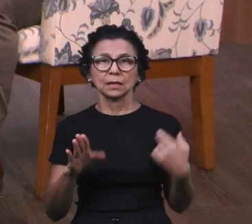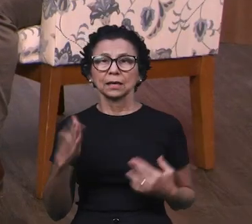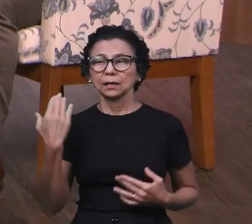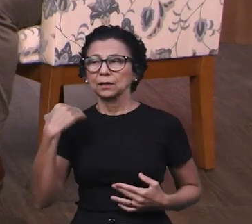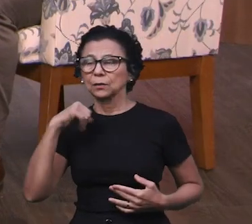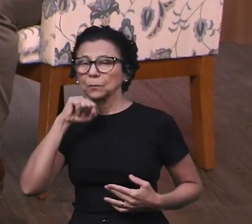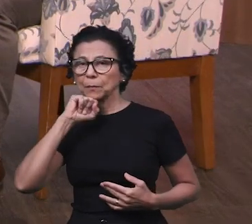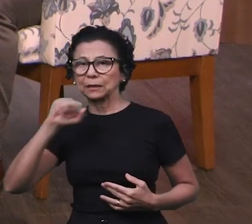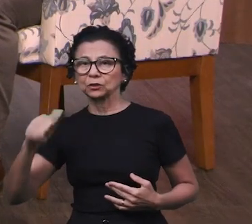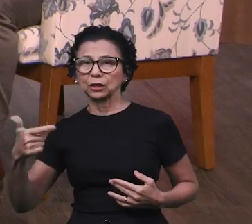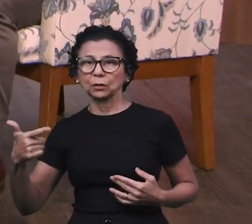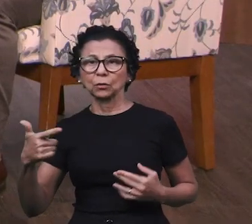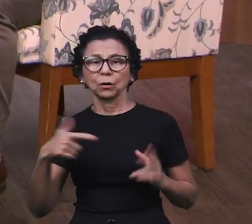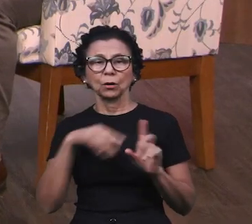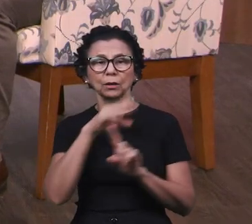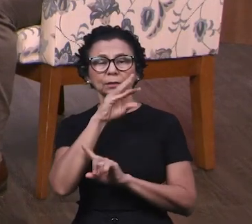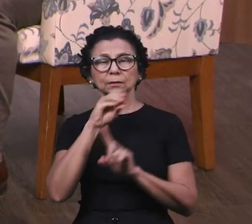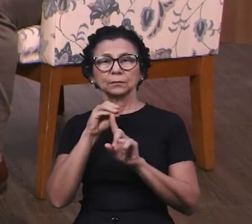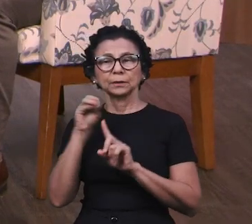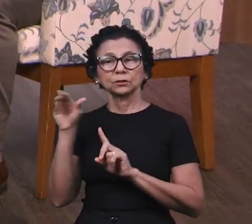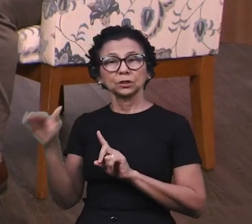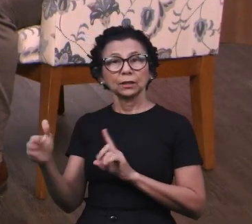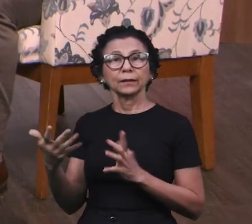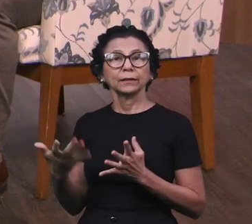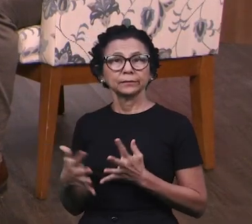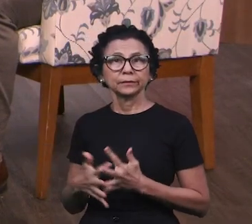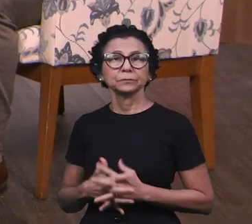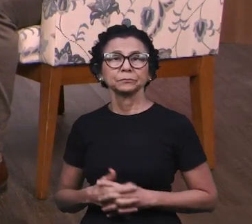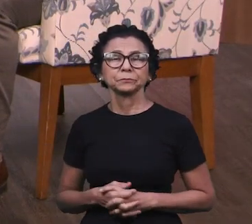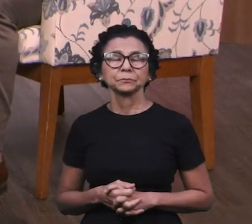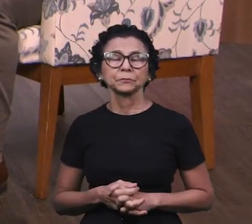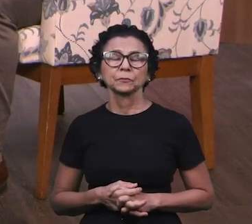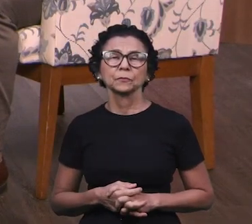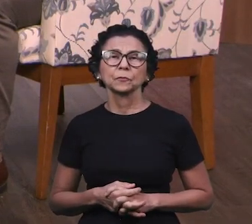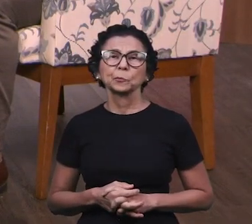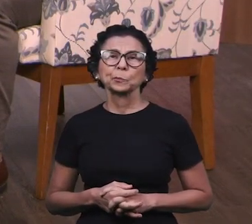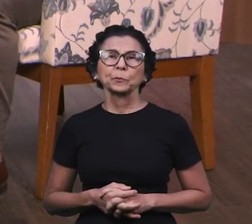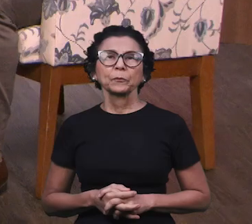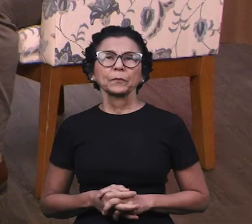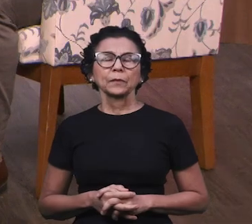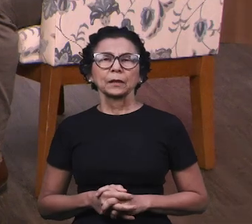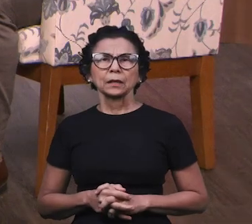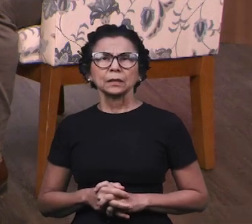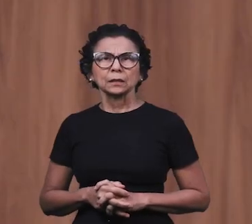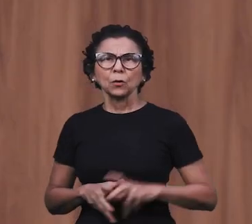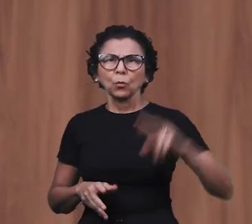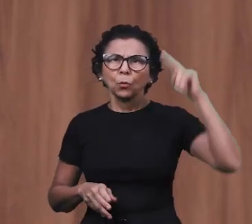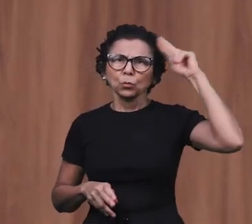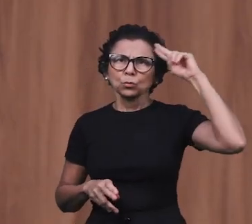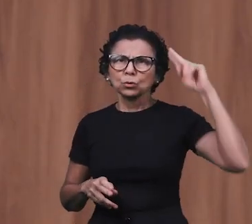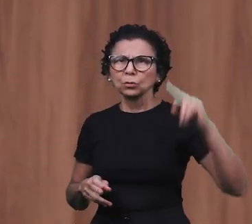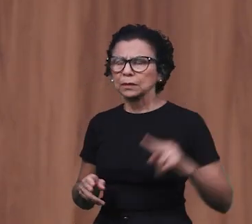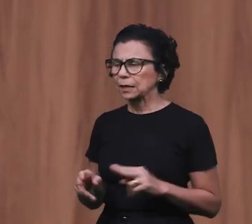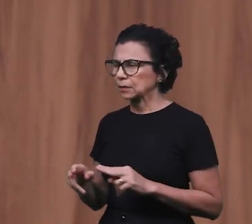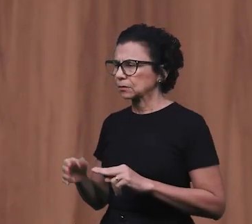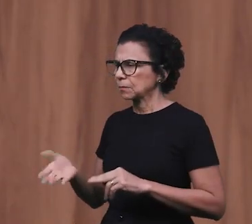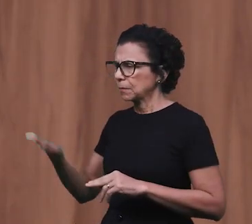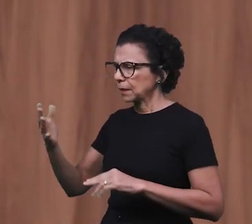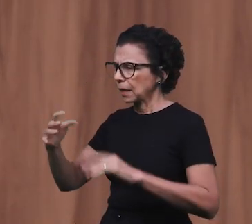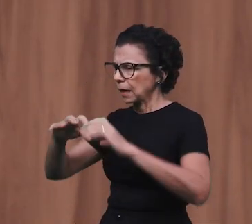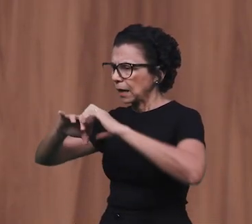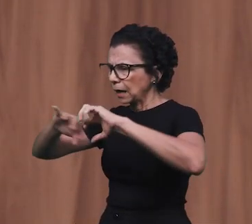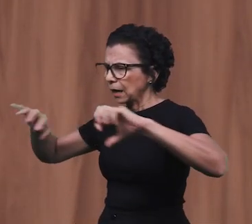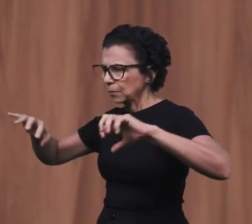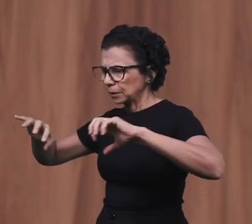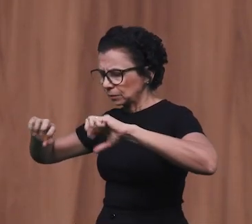isso profeticamente na vida de Jesus, né? Então é interessante porque quando abriram as sacolas, encontraram o